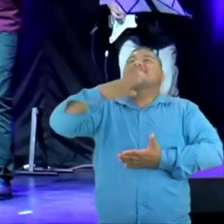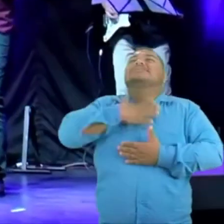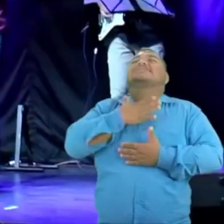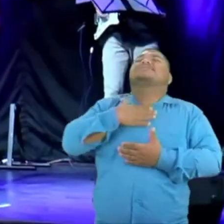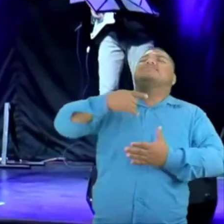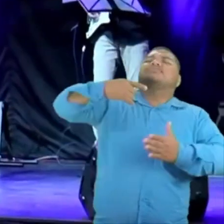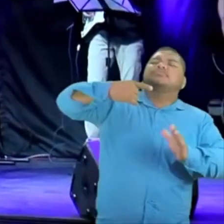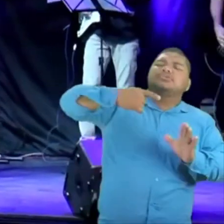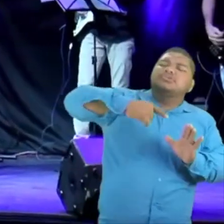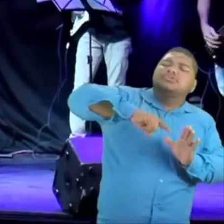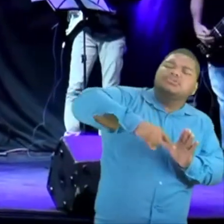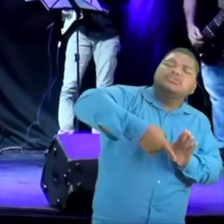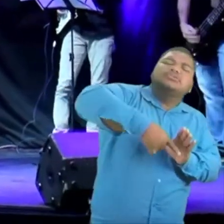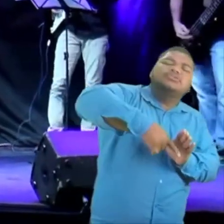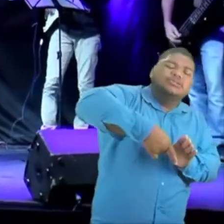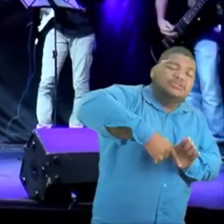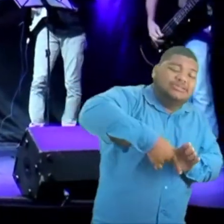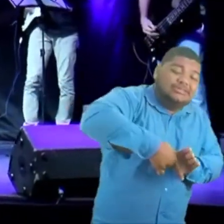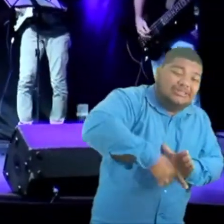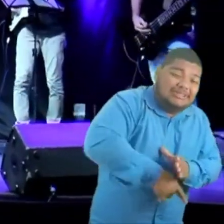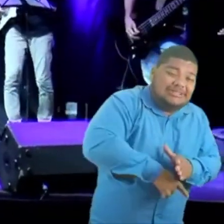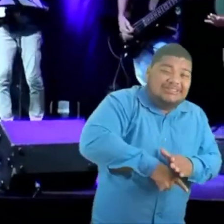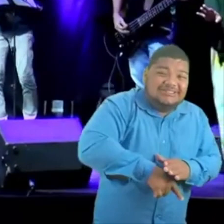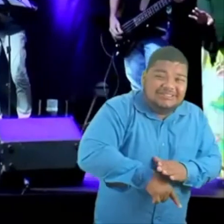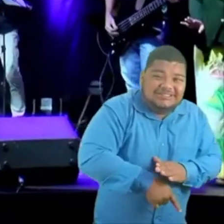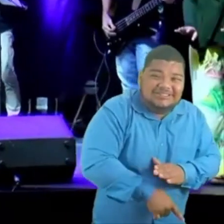leva-me mais fundo do que